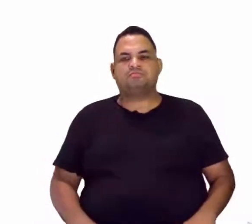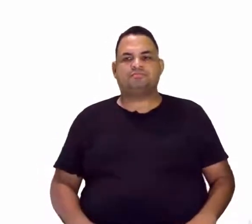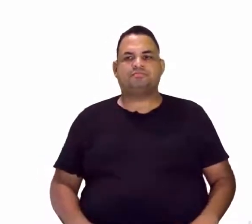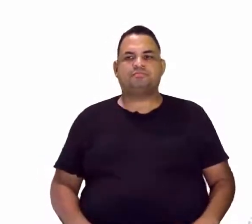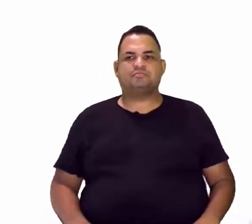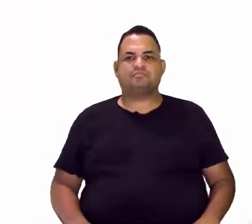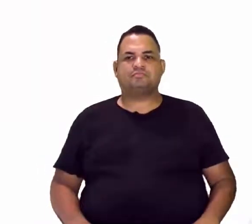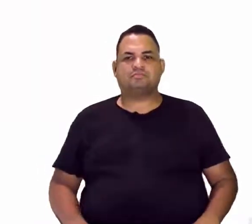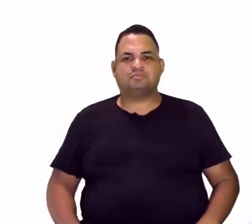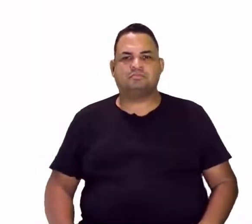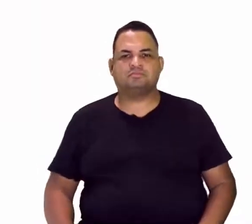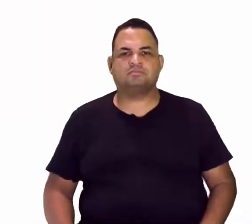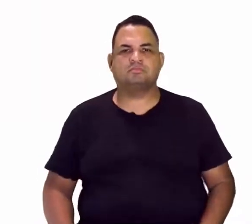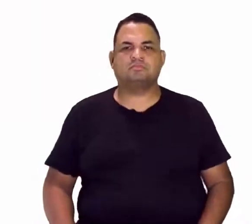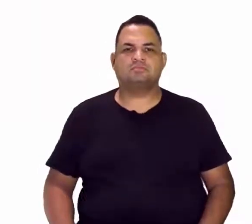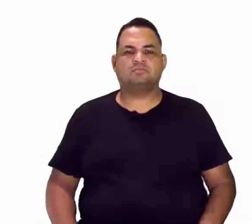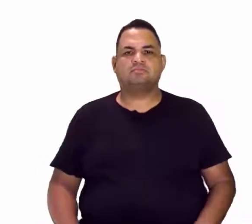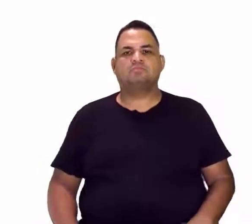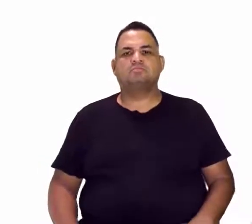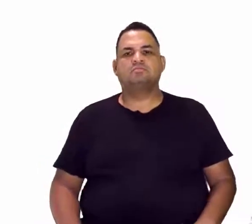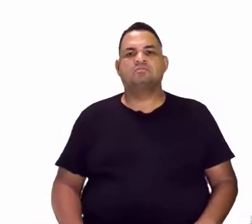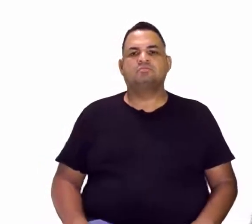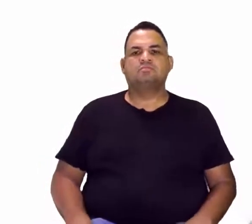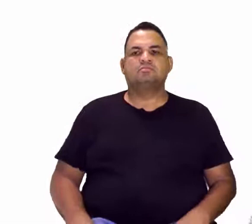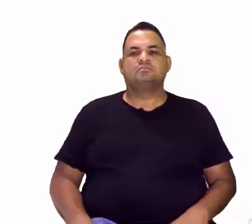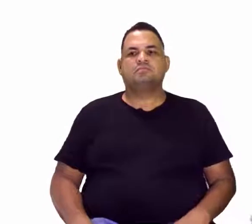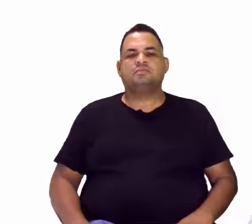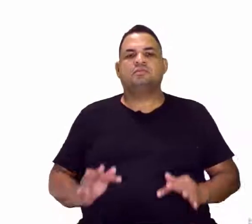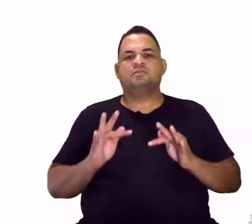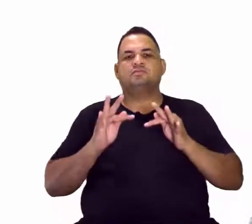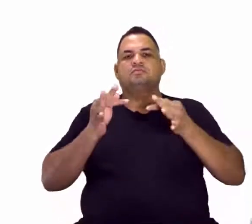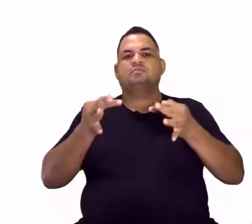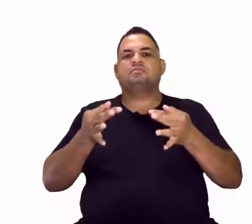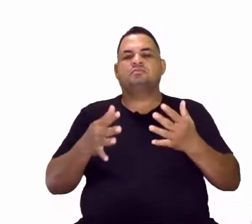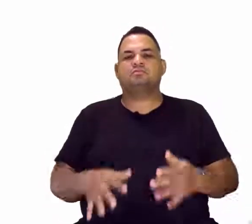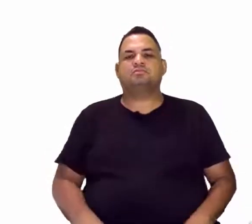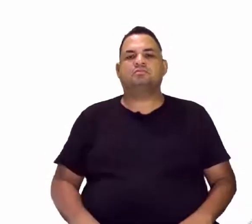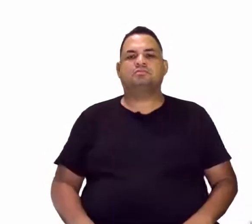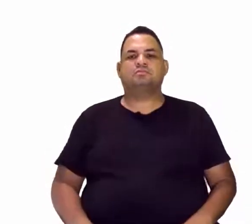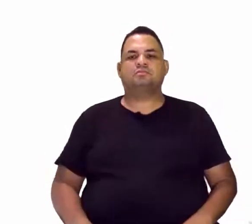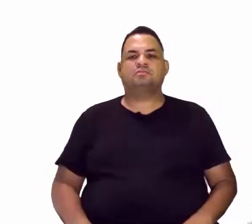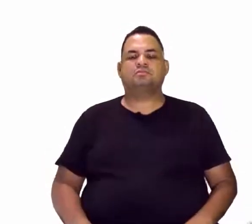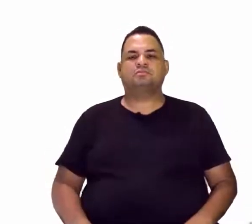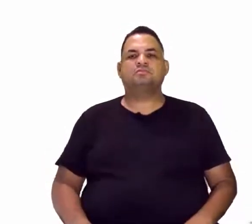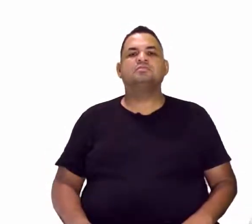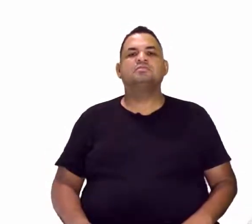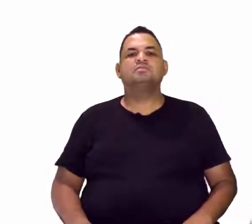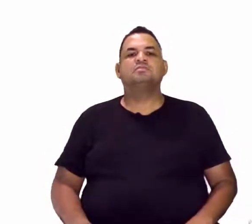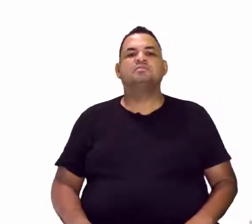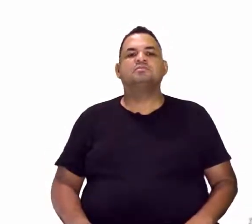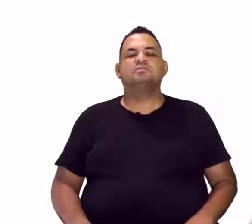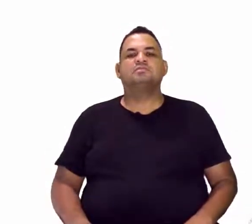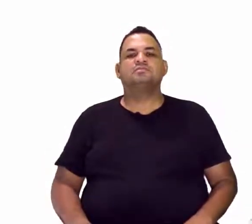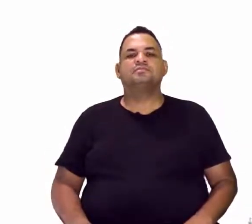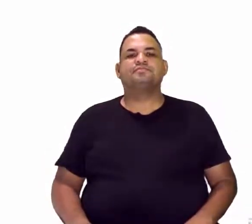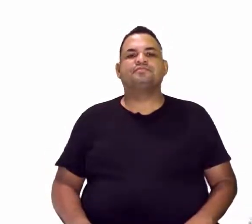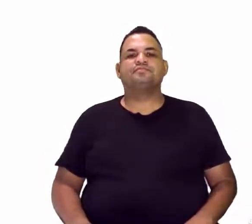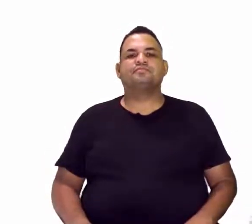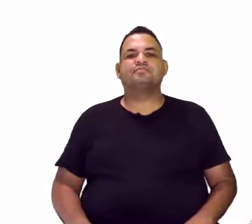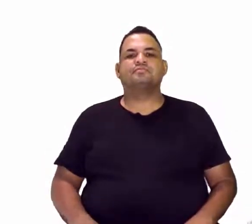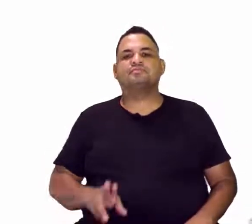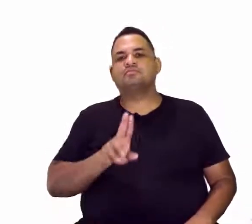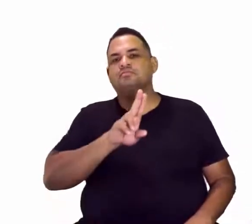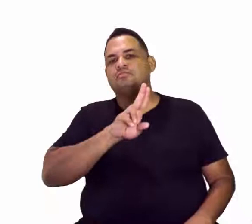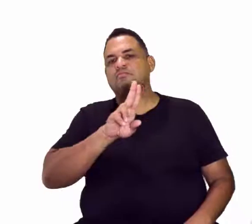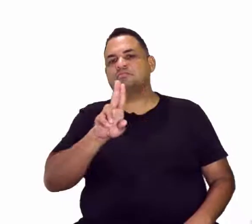Tranquilo? E a última parte, não menos importante, ó, não muito importante, que é isso, professora? Não menos importante é